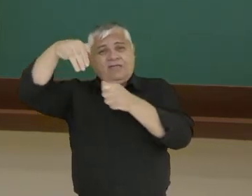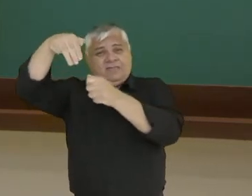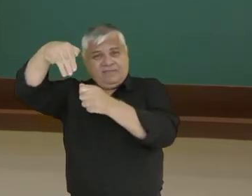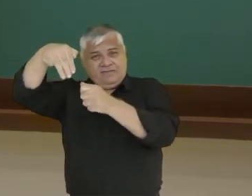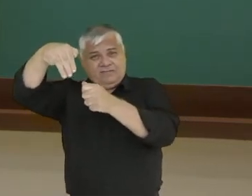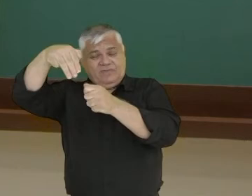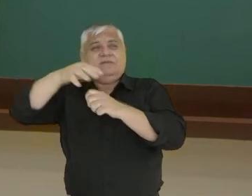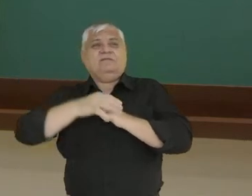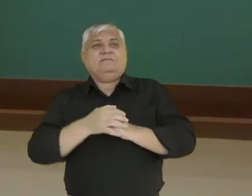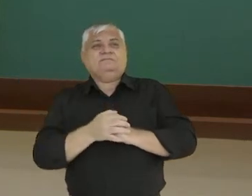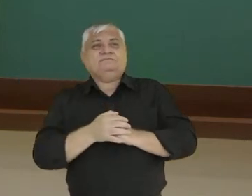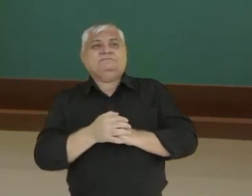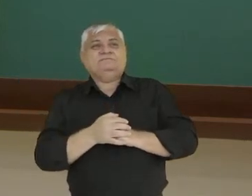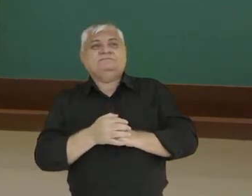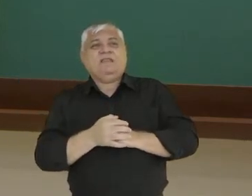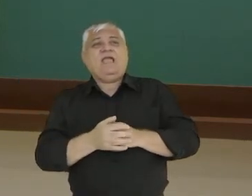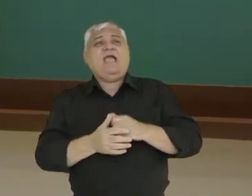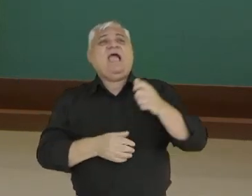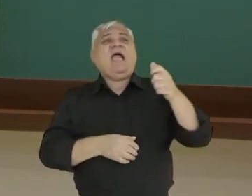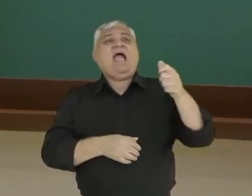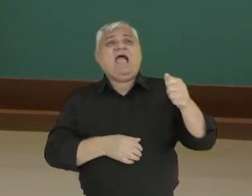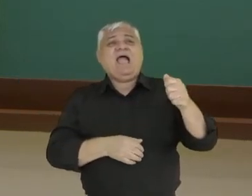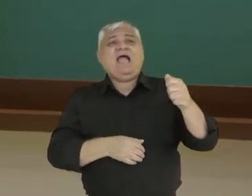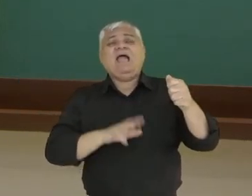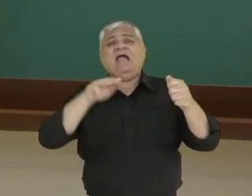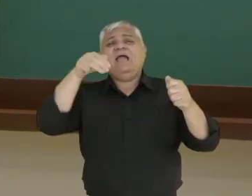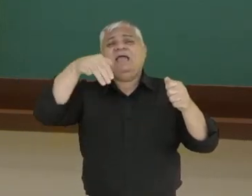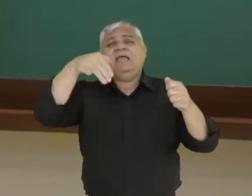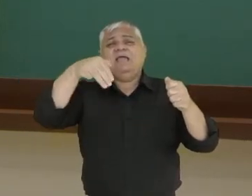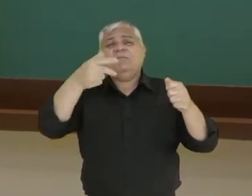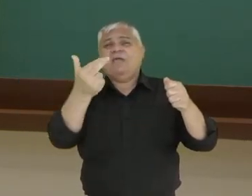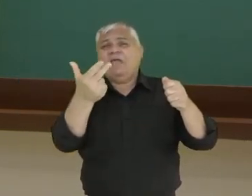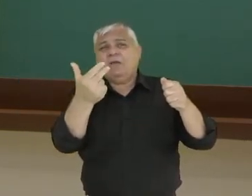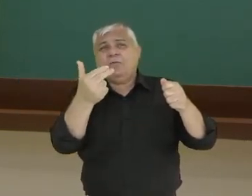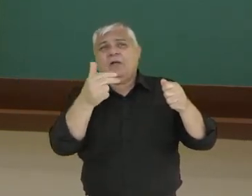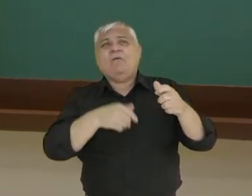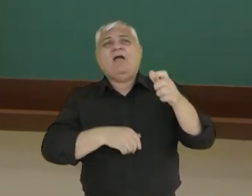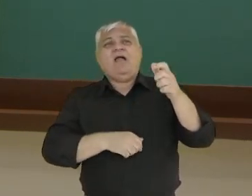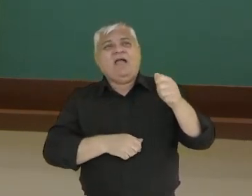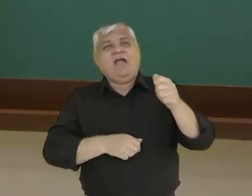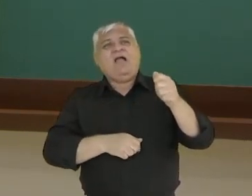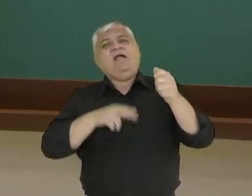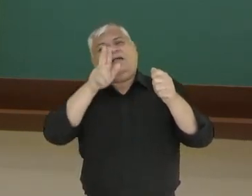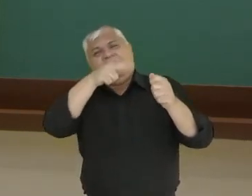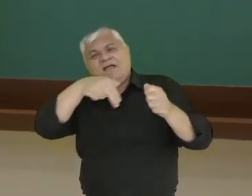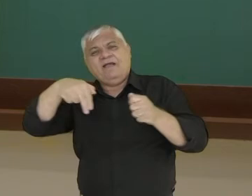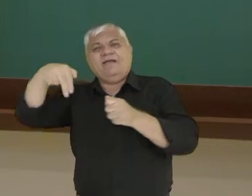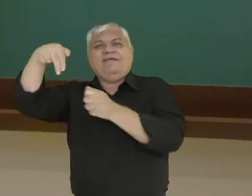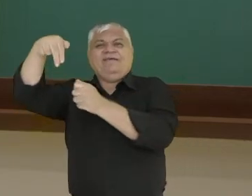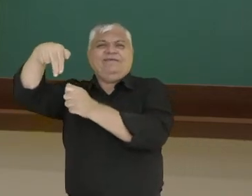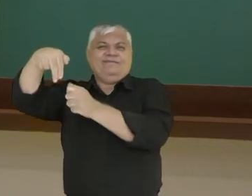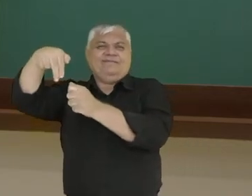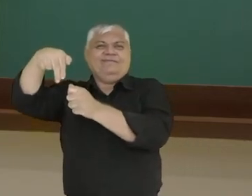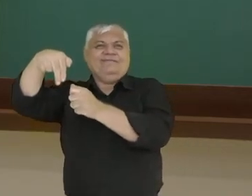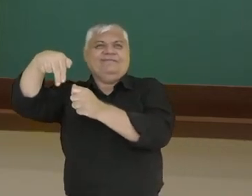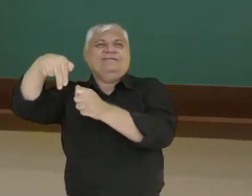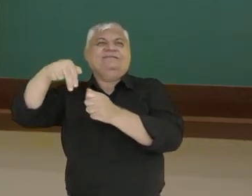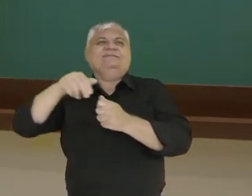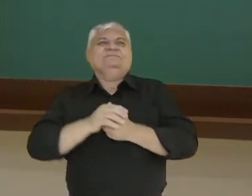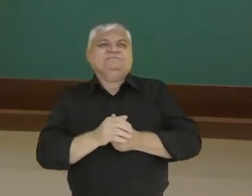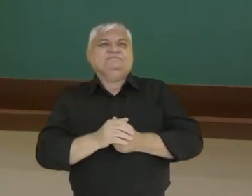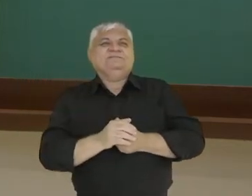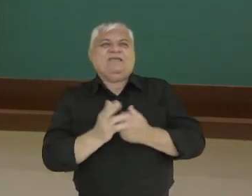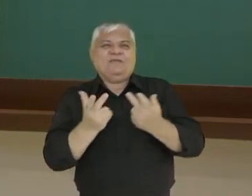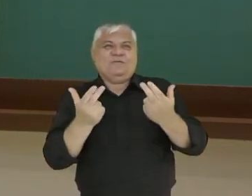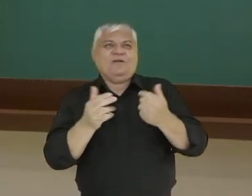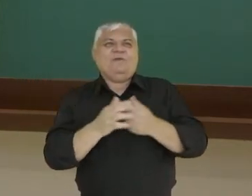sobre N. A elevado na M é igual ao logaritmando M. A elevado na N